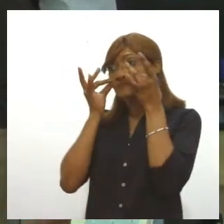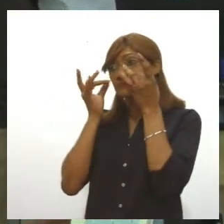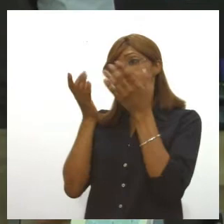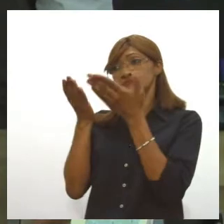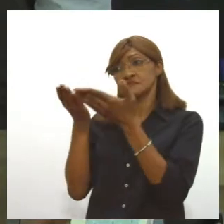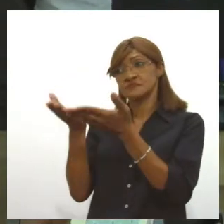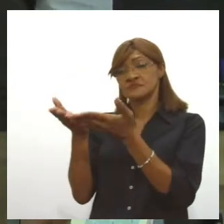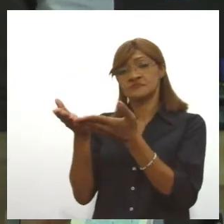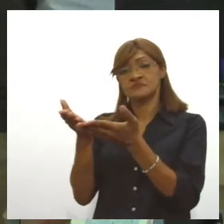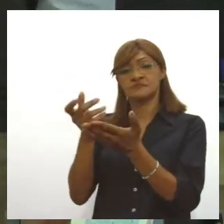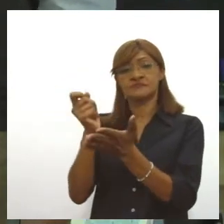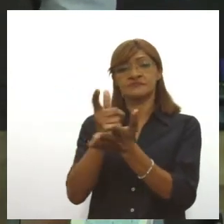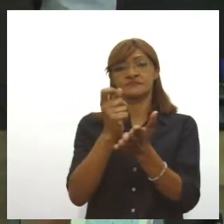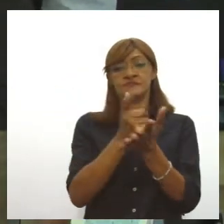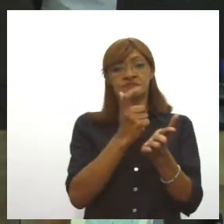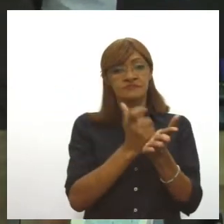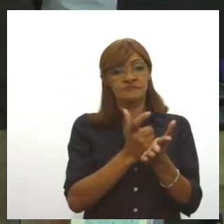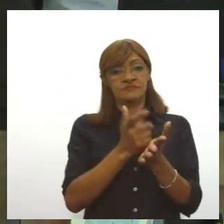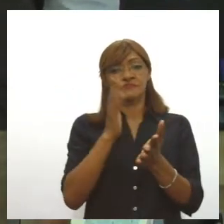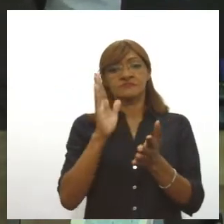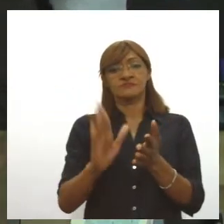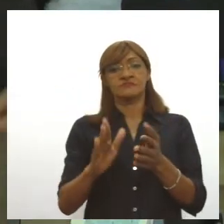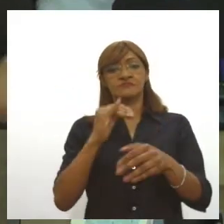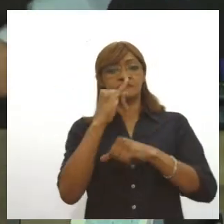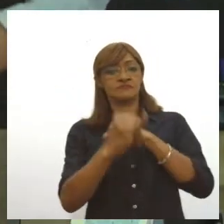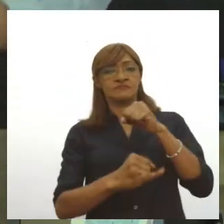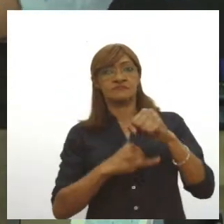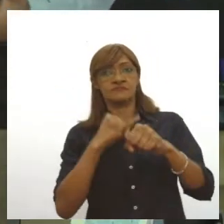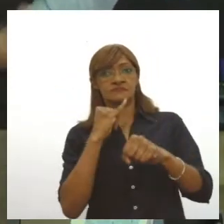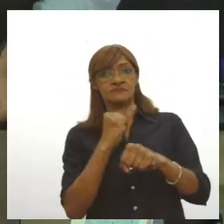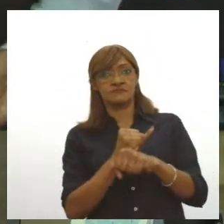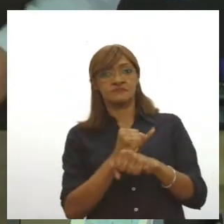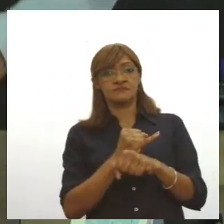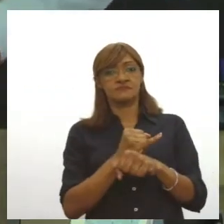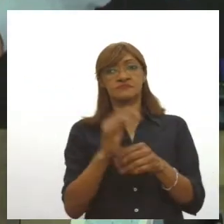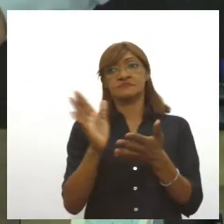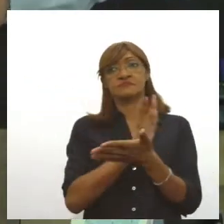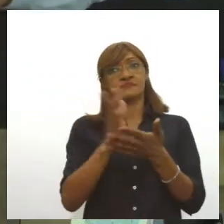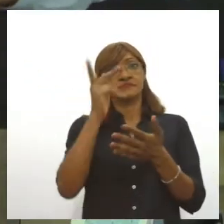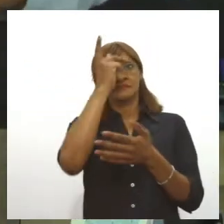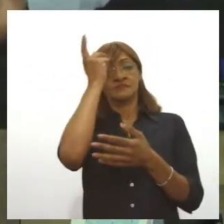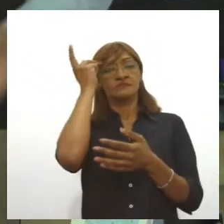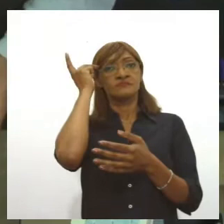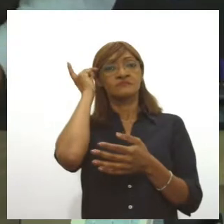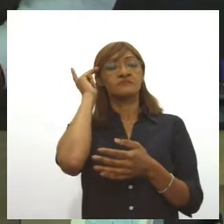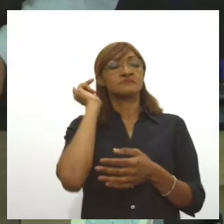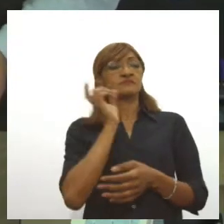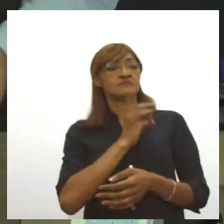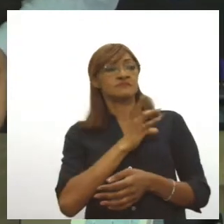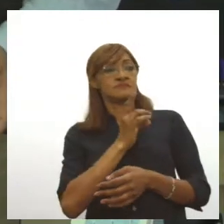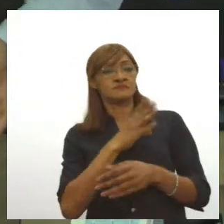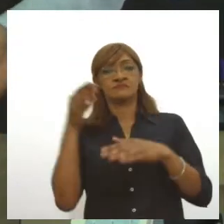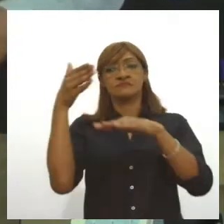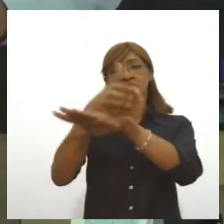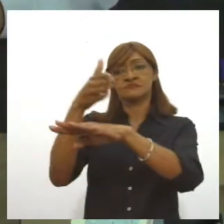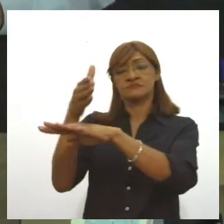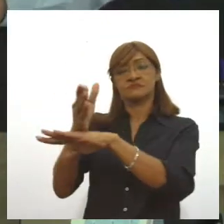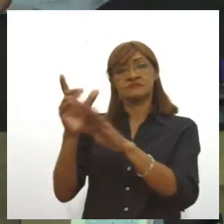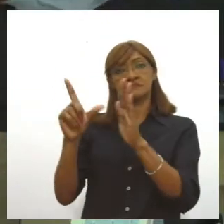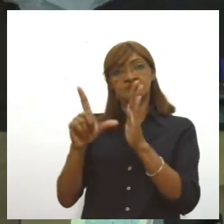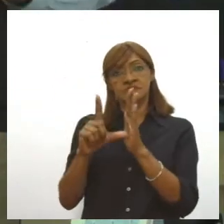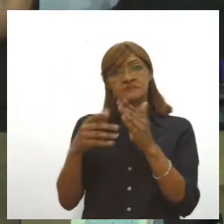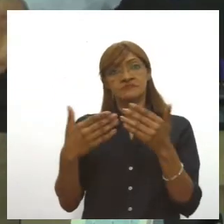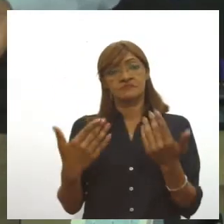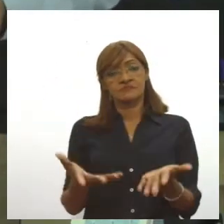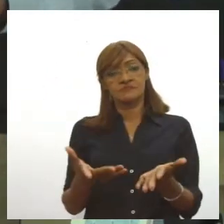compras pela internet, principalmente agora que muitas pessoas ainda não se sentem seguras para frequentar as lojas físicas e vão recorrer